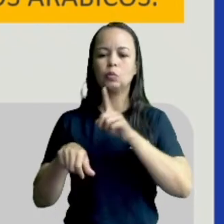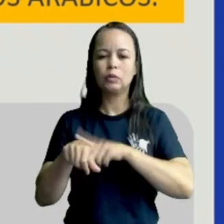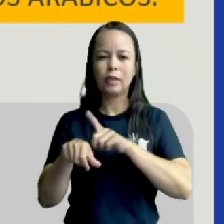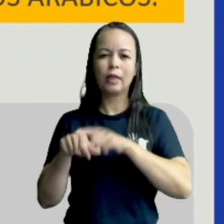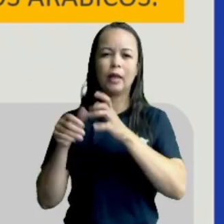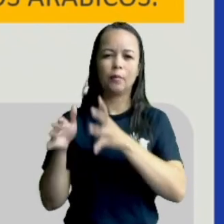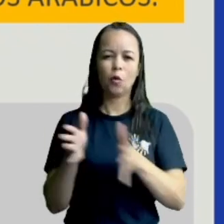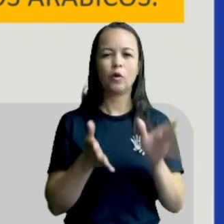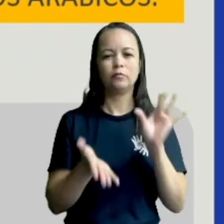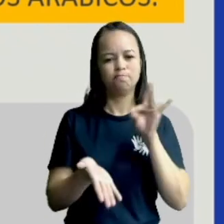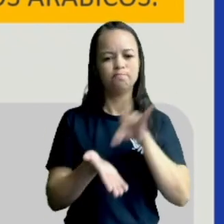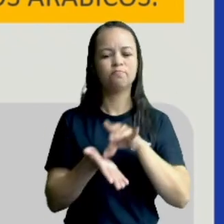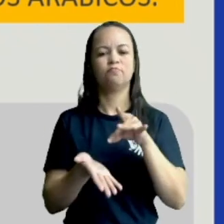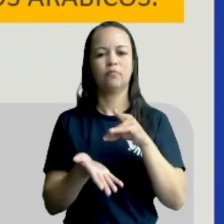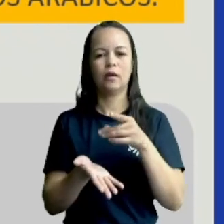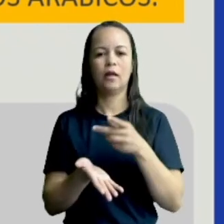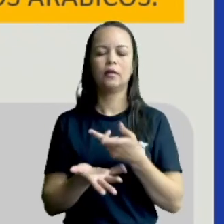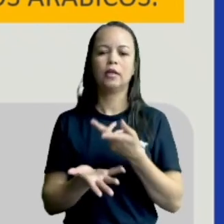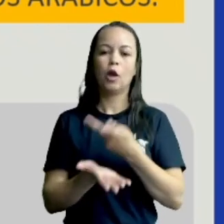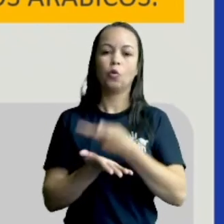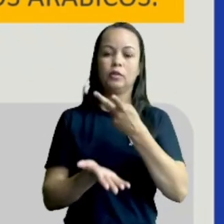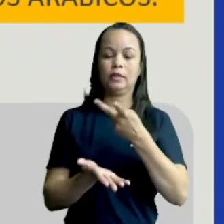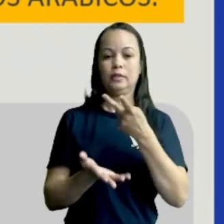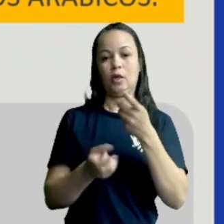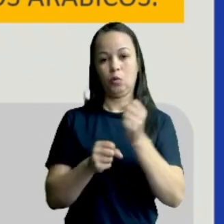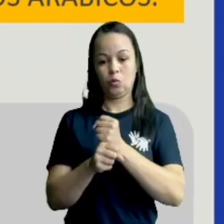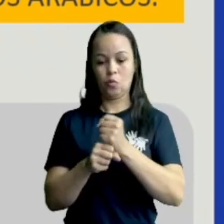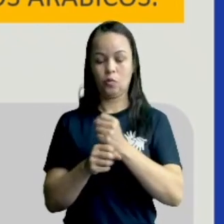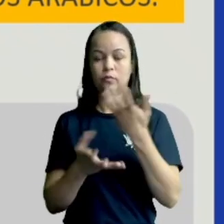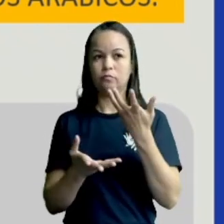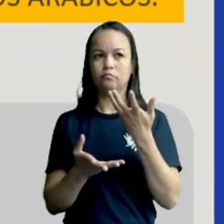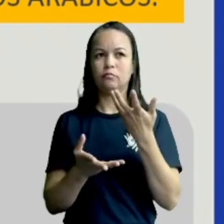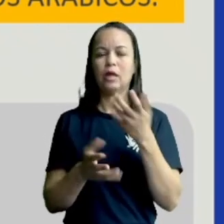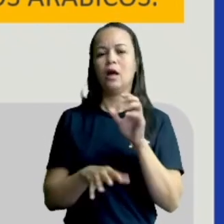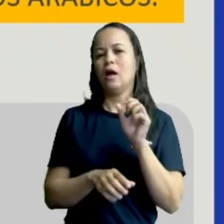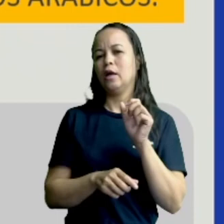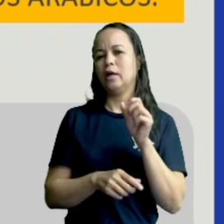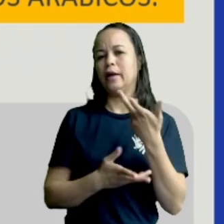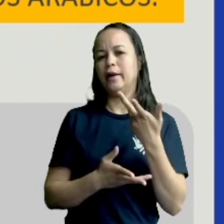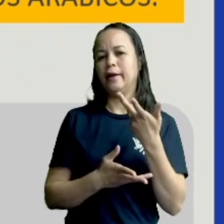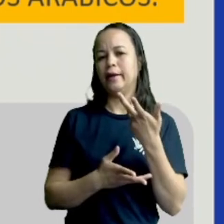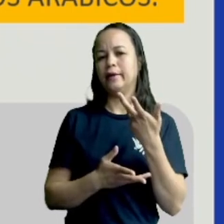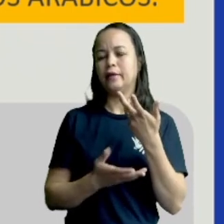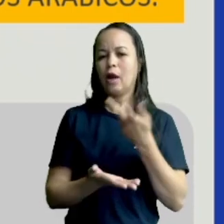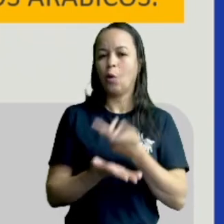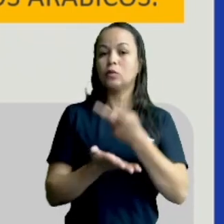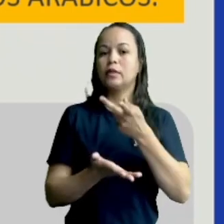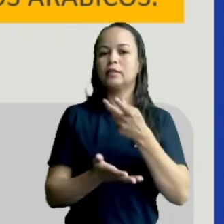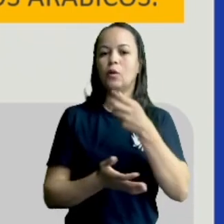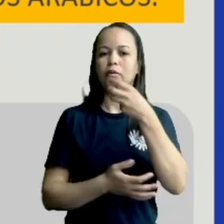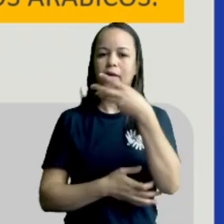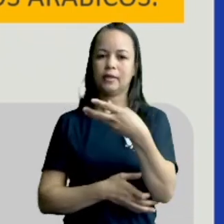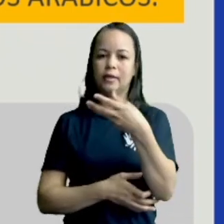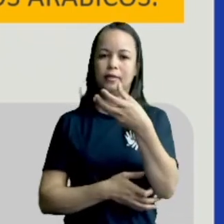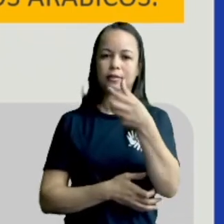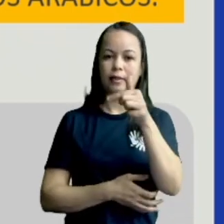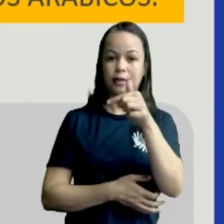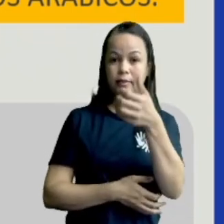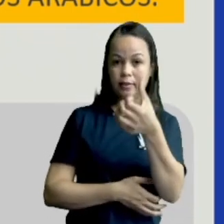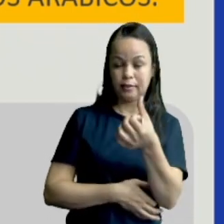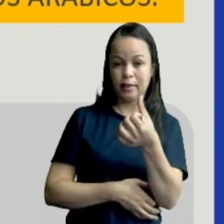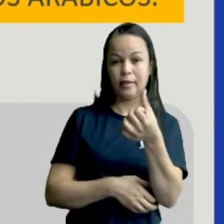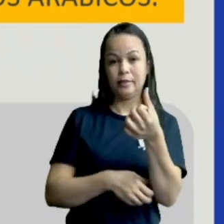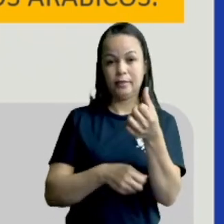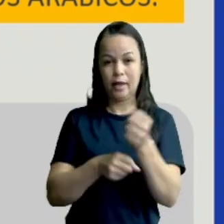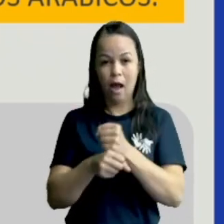fato, né? A gente, em 2021, pôde ver que há 376 anos ocorria